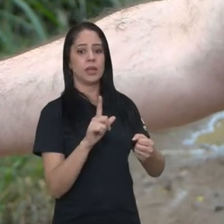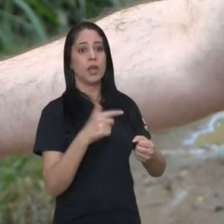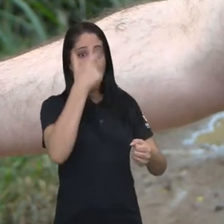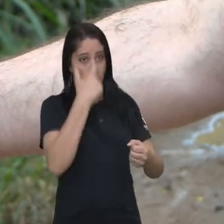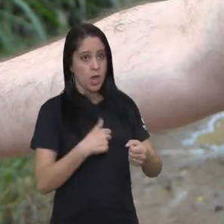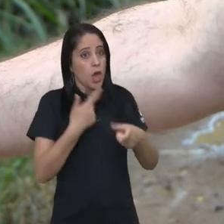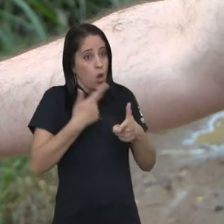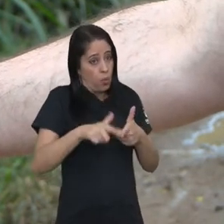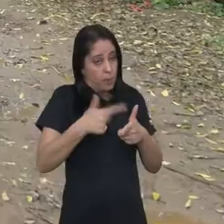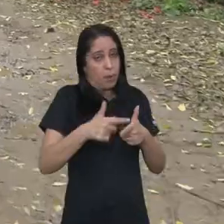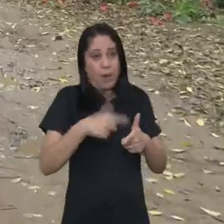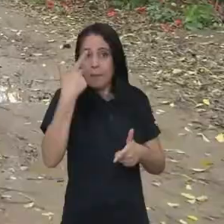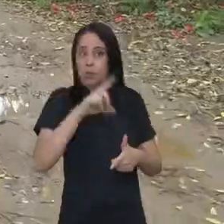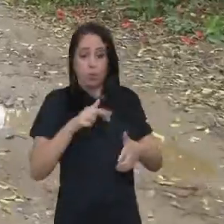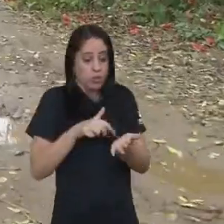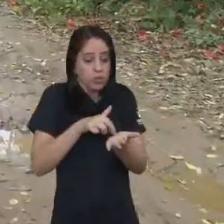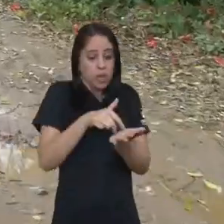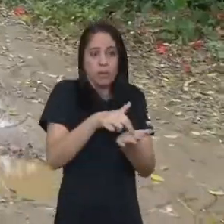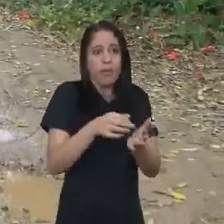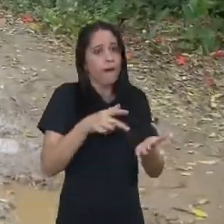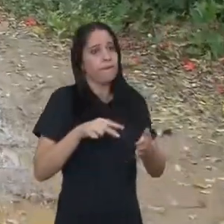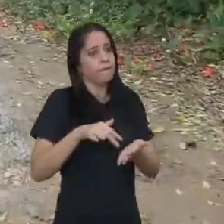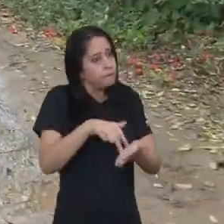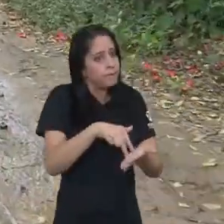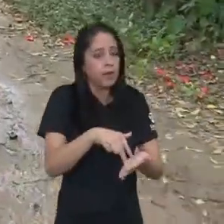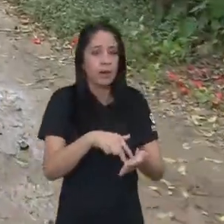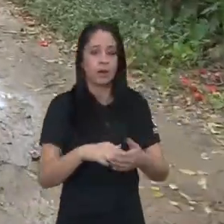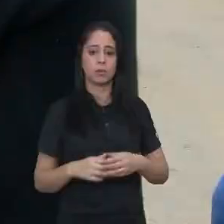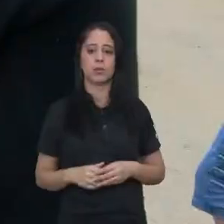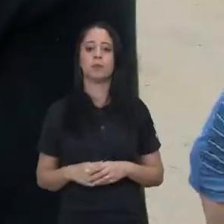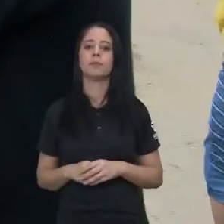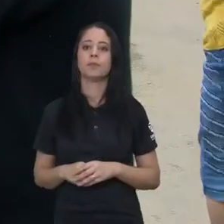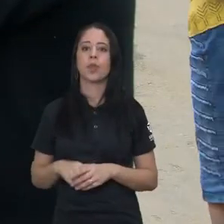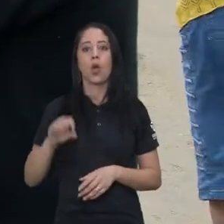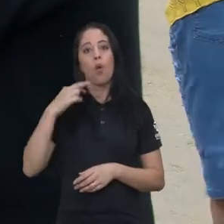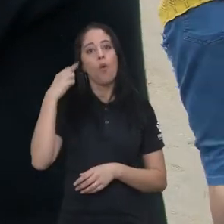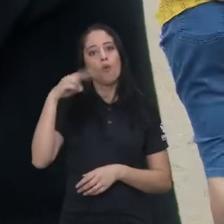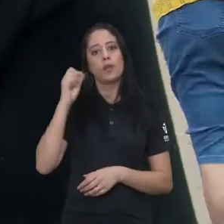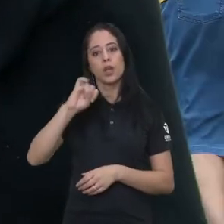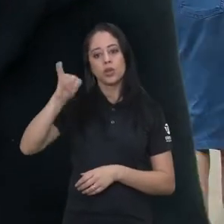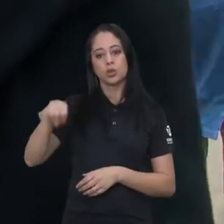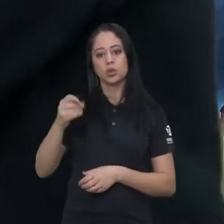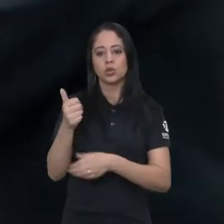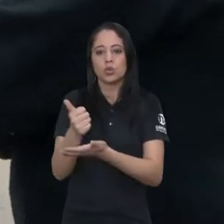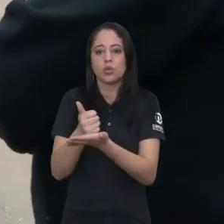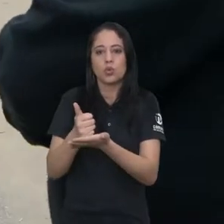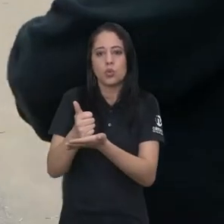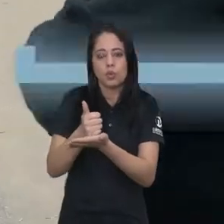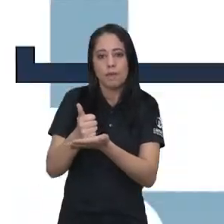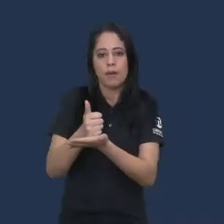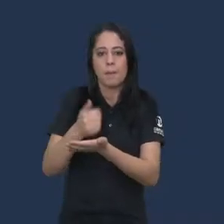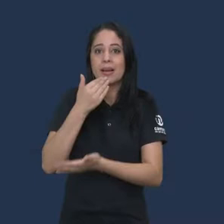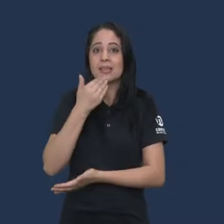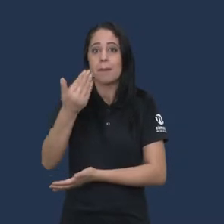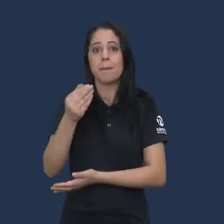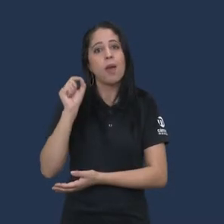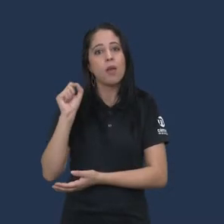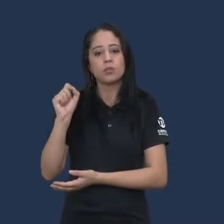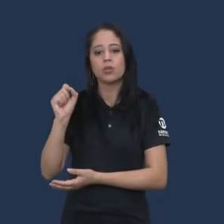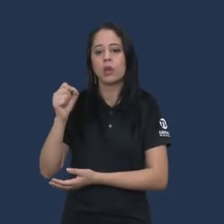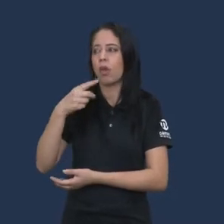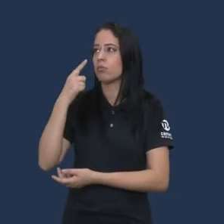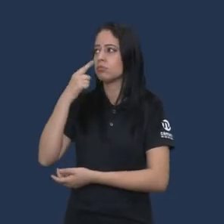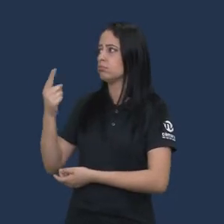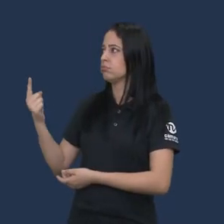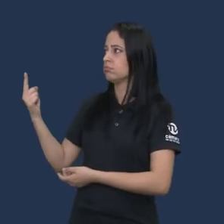dali porque eu tenho problema nas pernas na busca por melhores condições para o bairro o vereador Júnior da farmácia tem solicitado serviços de